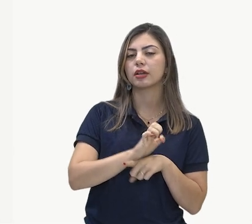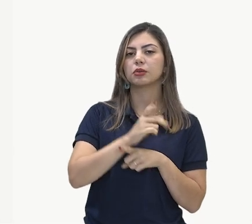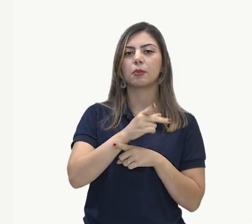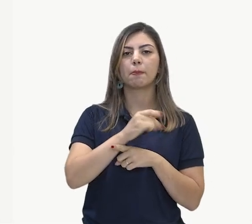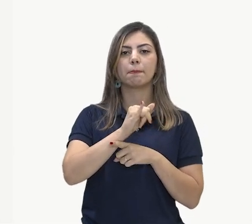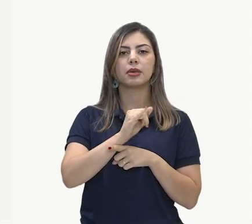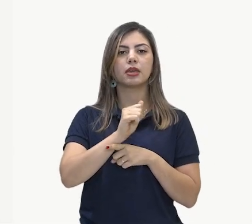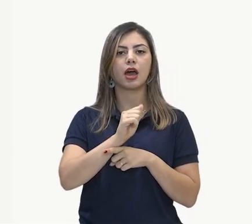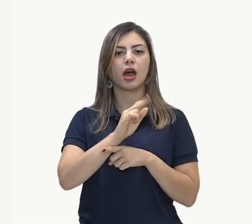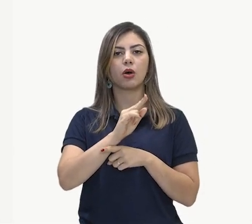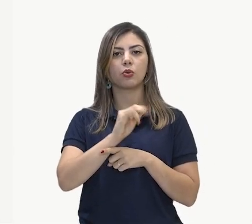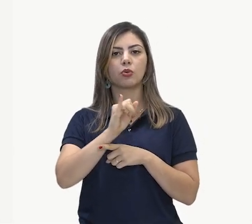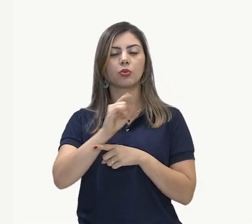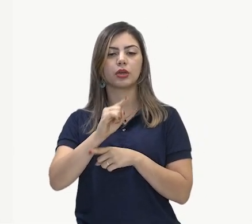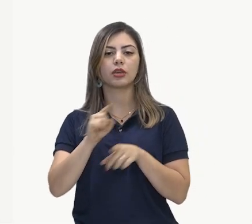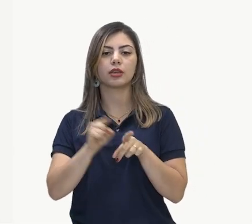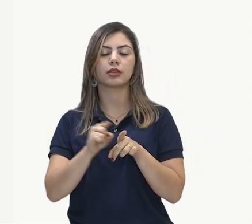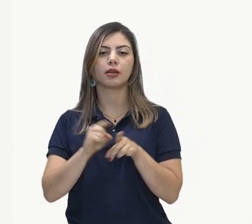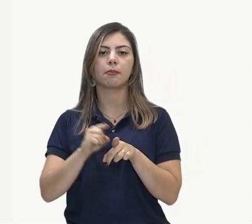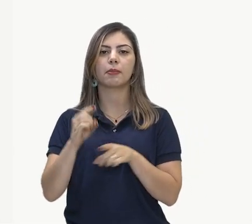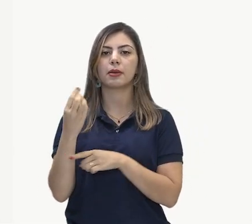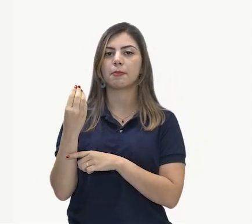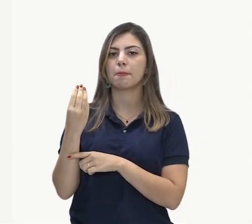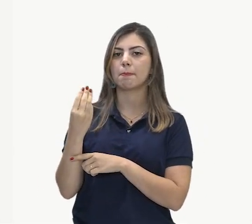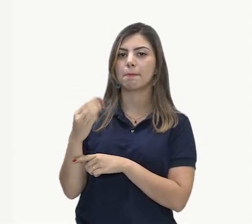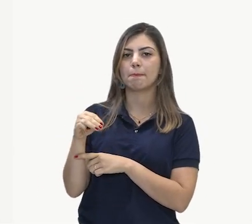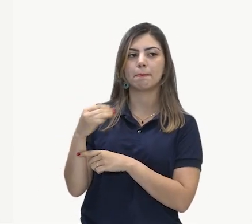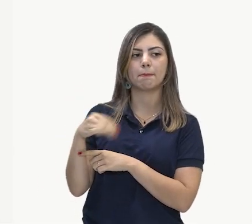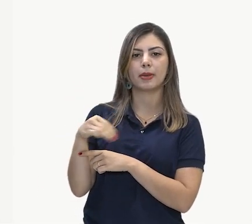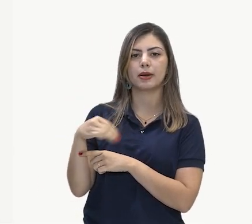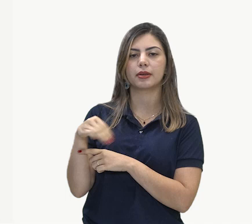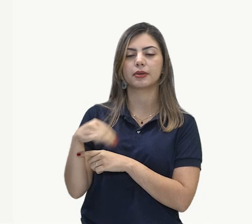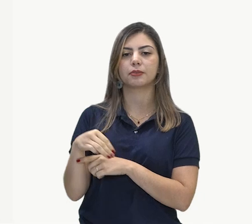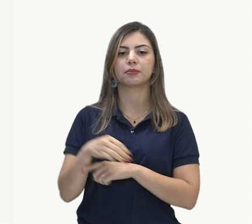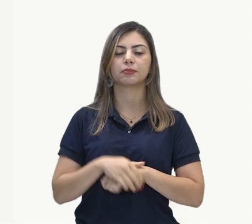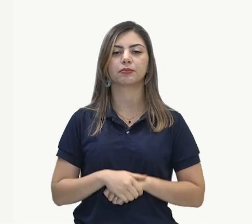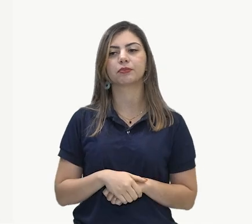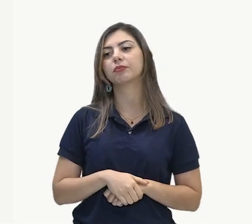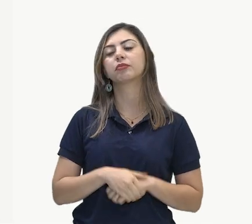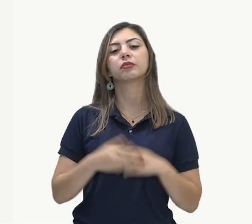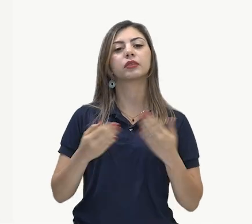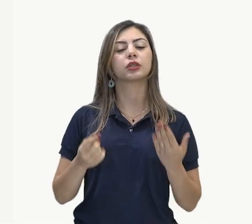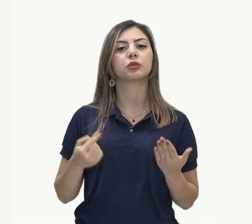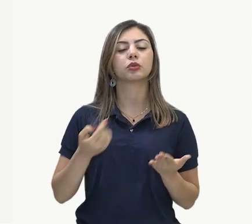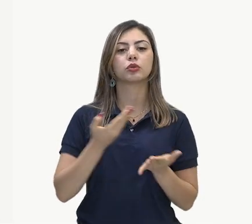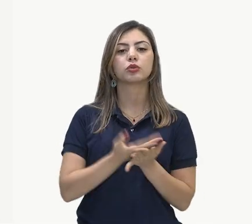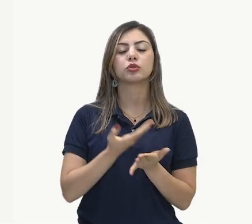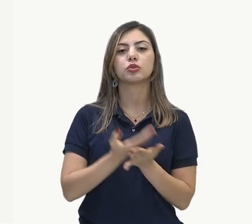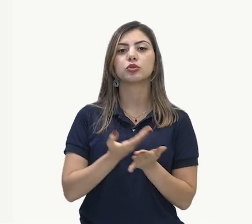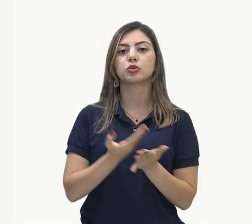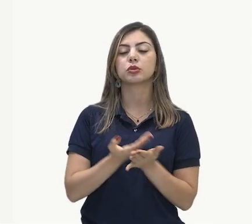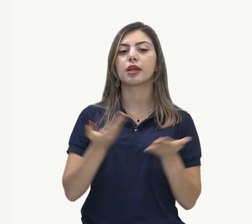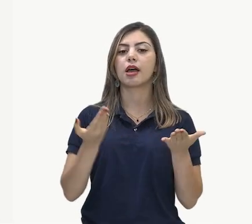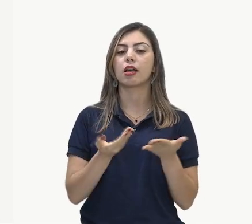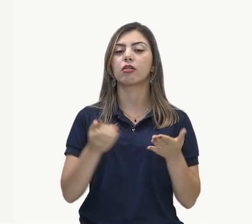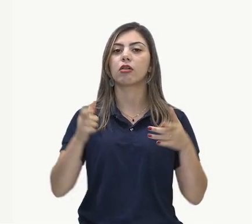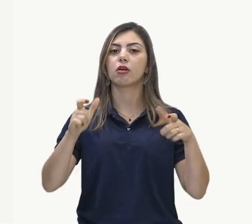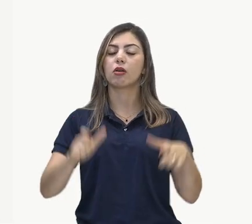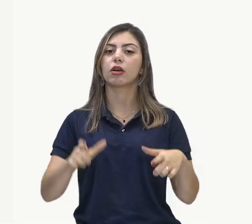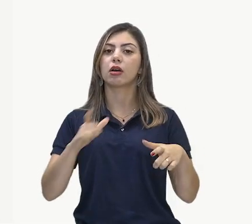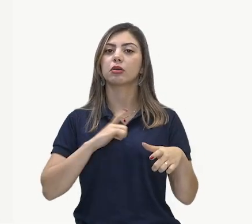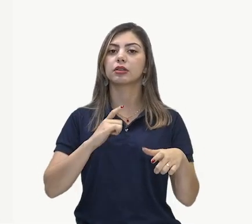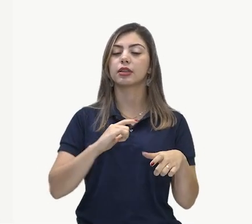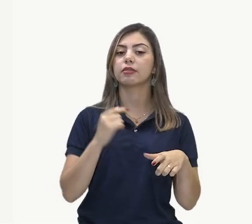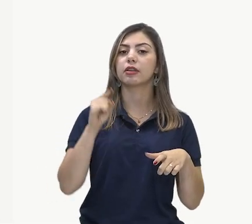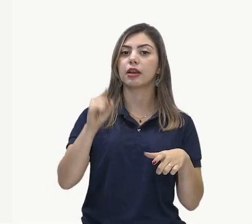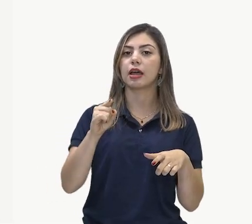Piauí e Maranhão. Para a gente conhecer um pouco mais dessa área total que aconteceu esse desmatamento